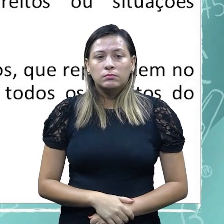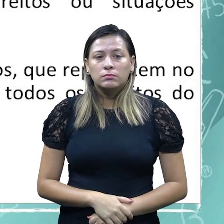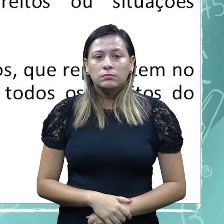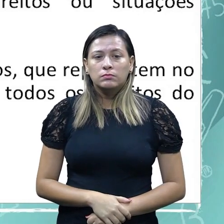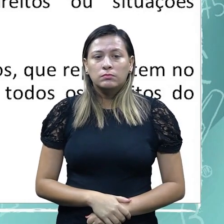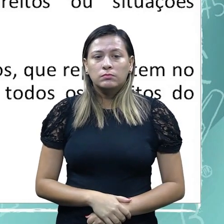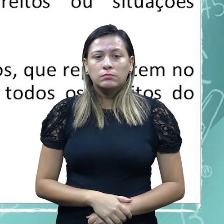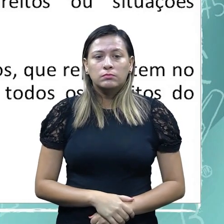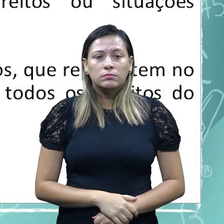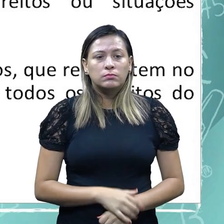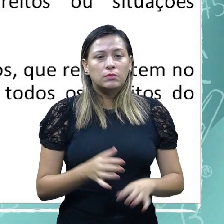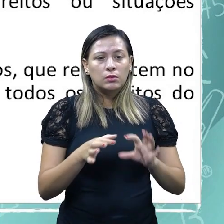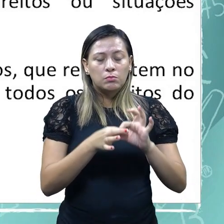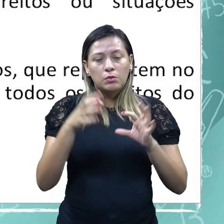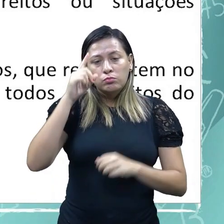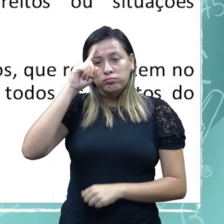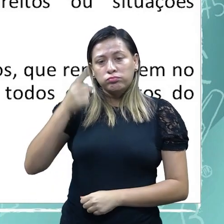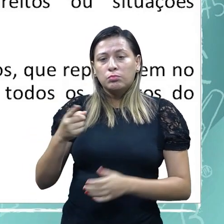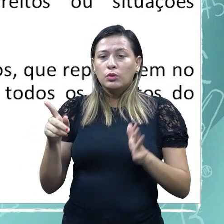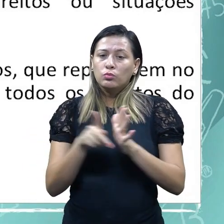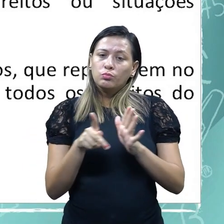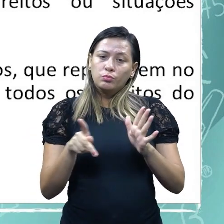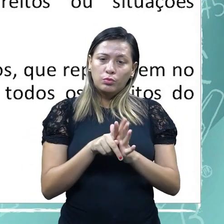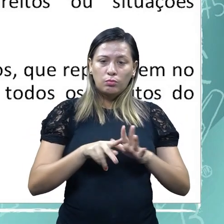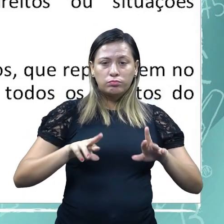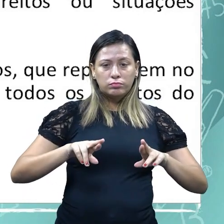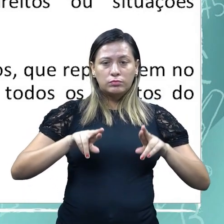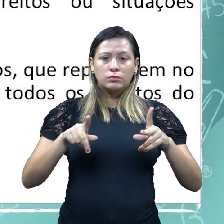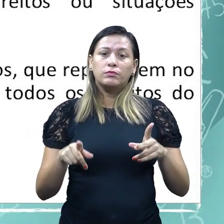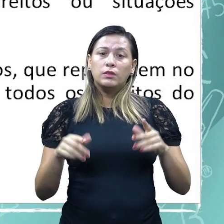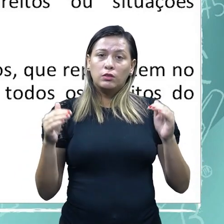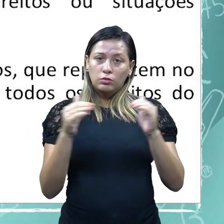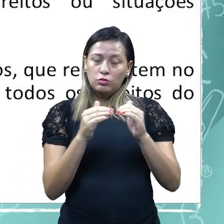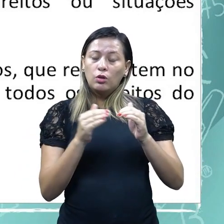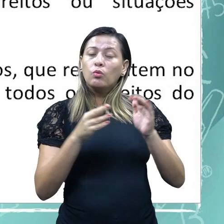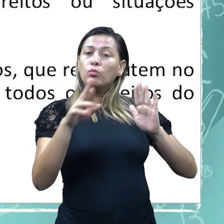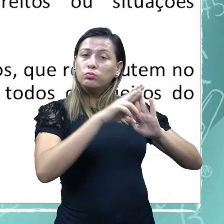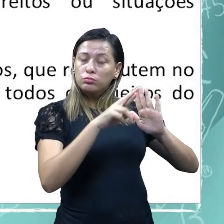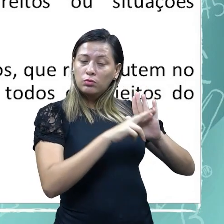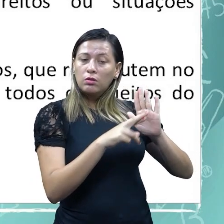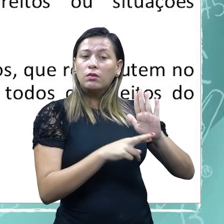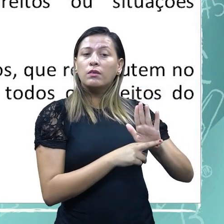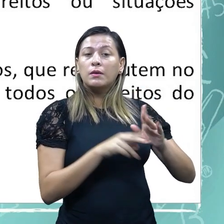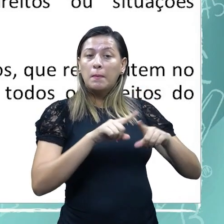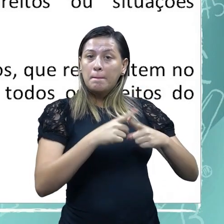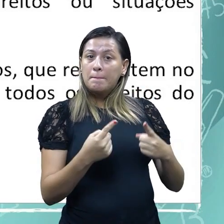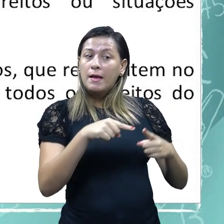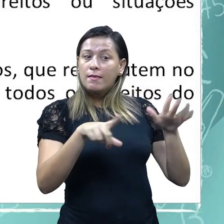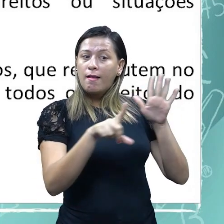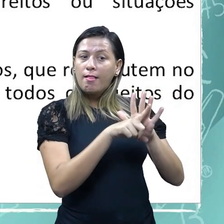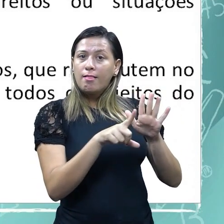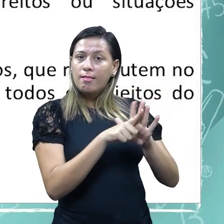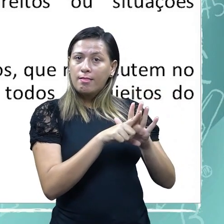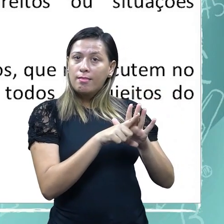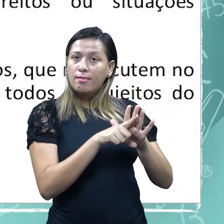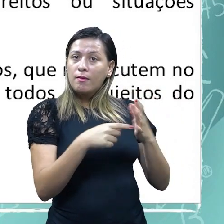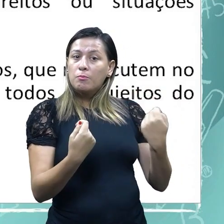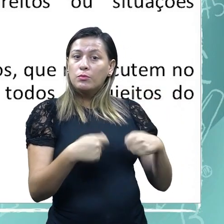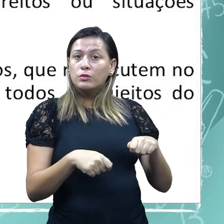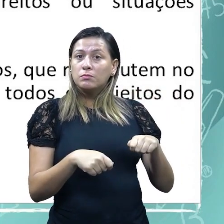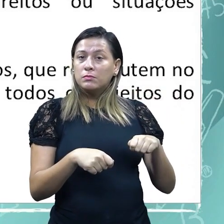seu comando se efetive de forma diferente prevista do que está na norma. Mas é a própria lei que te determina essa